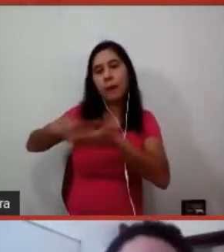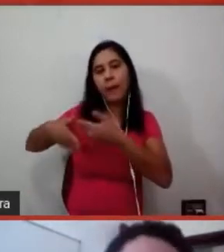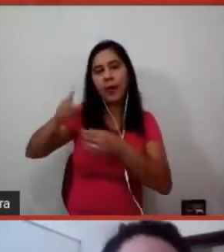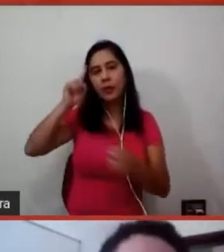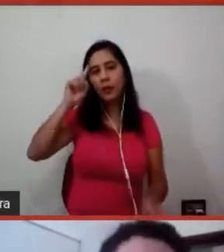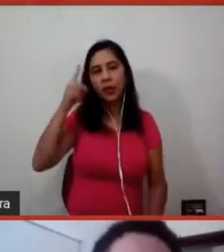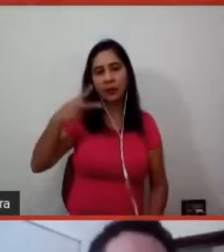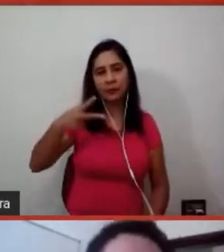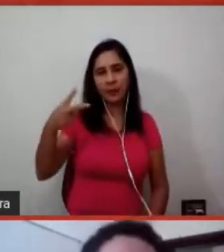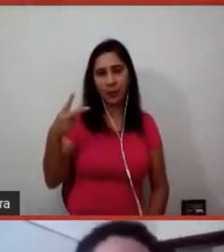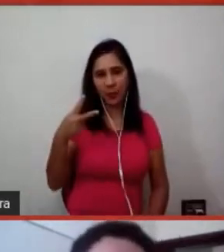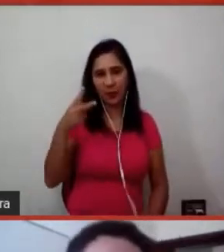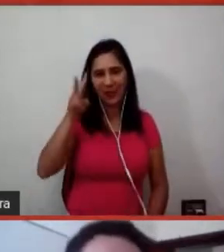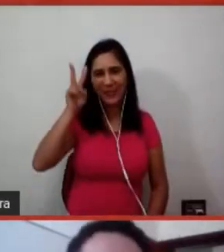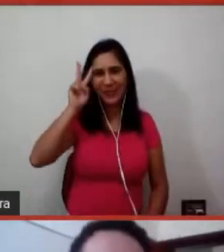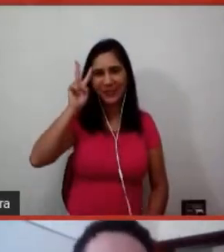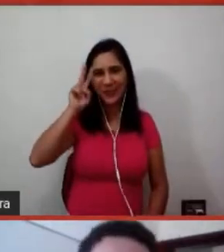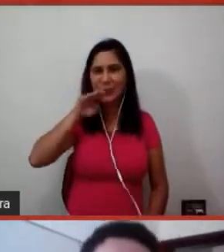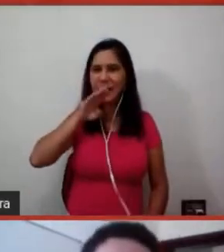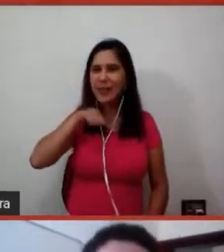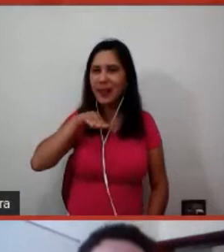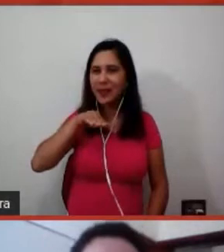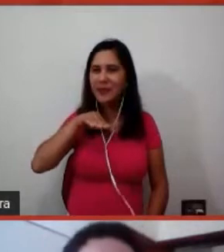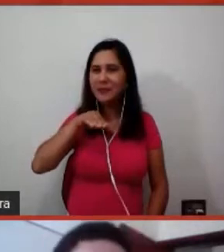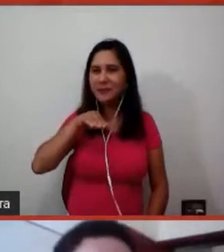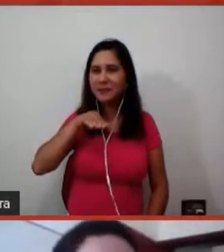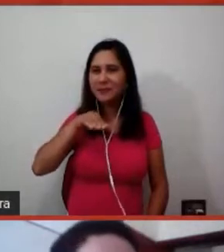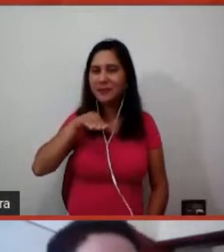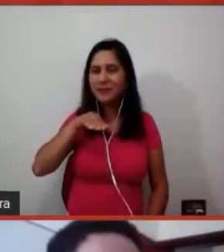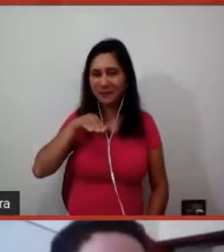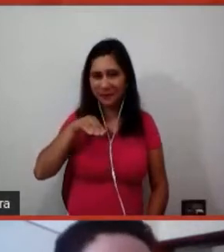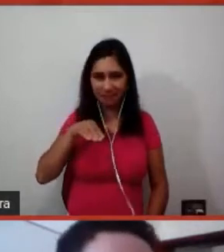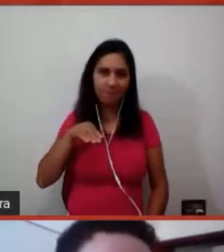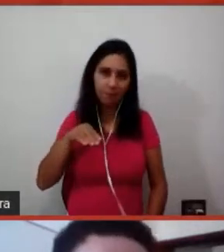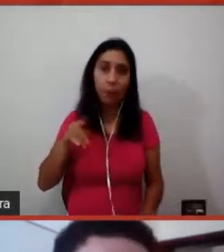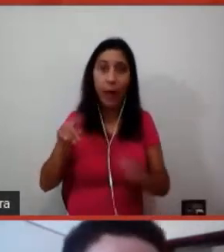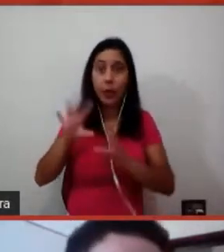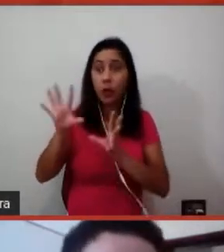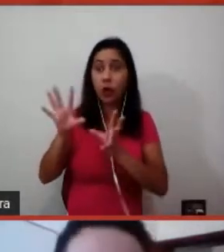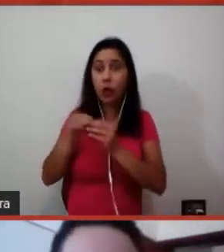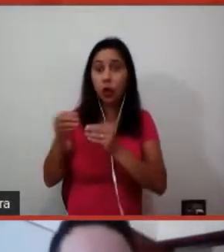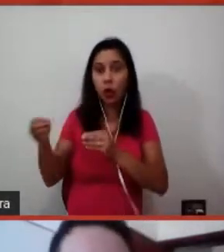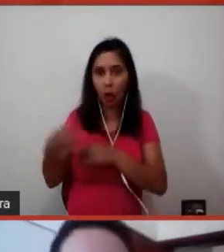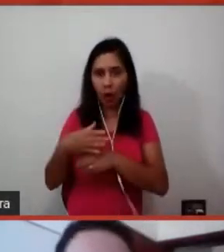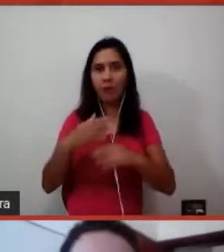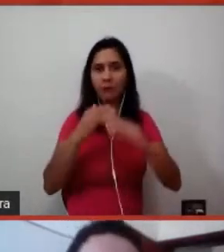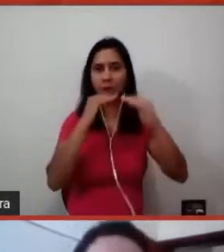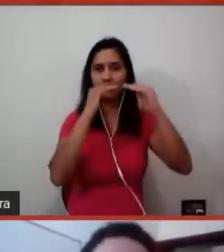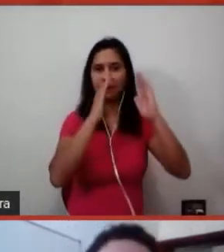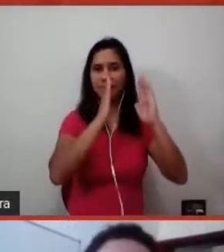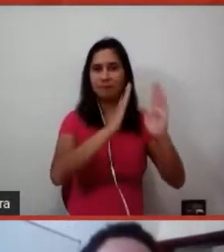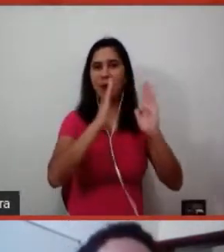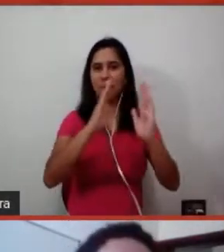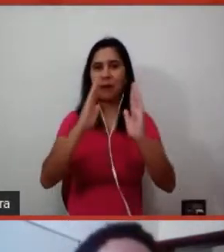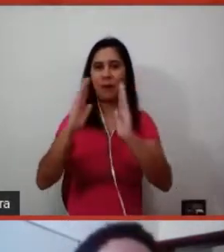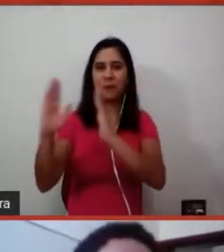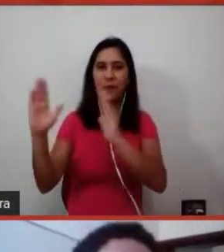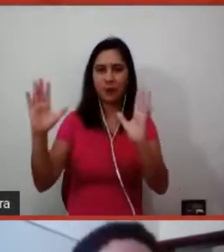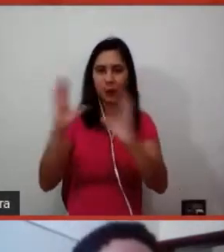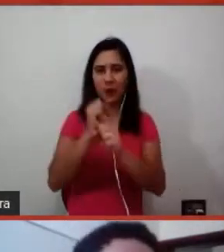na segunda-feira à tarde, para construir a nova síntese. Obviamente, esses sete passos, referenciando ali o Borges